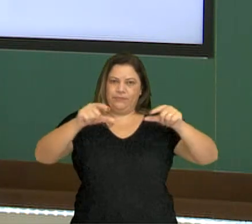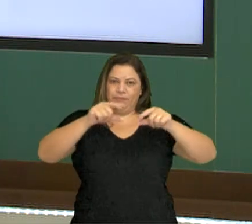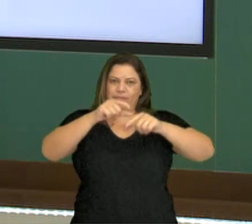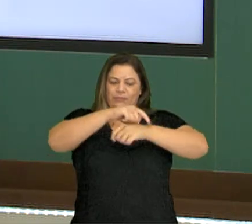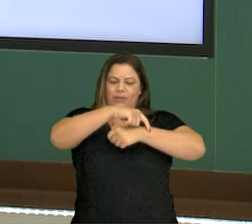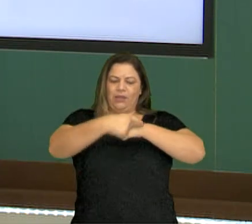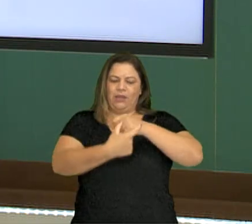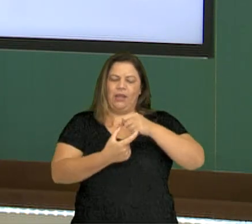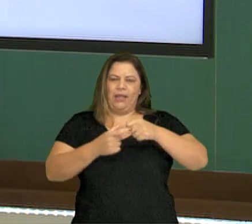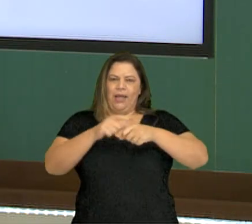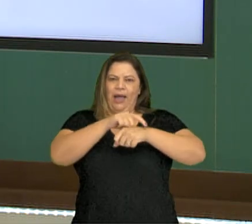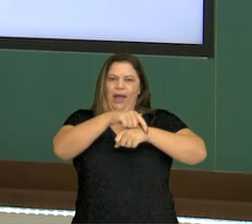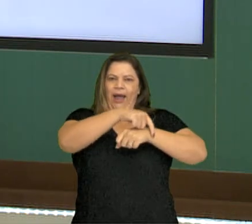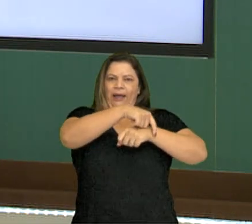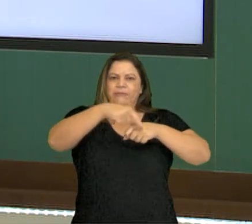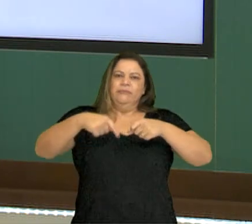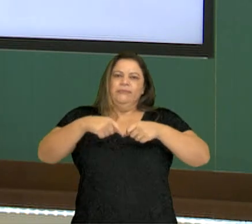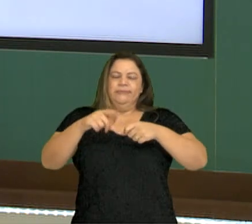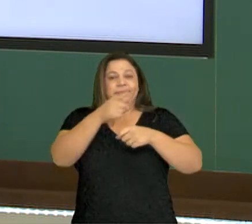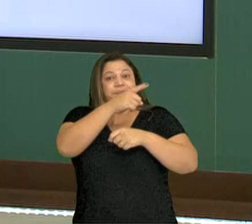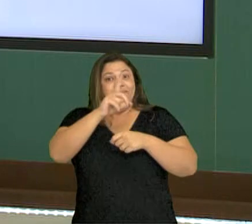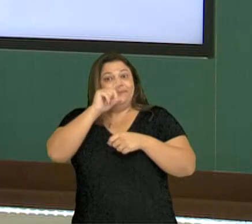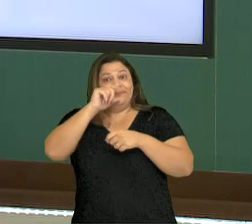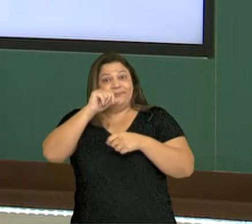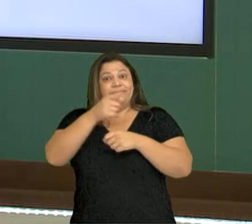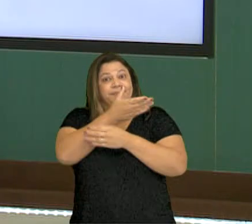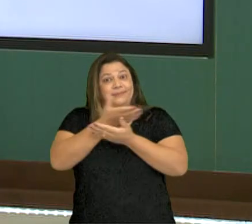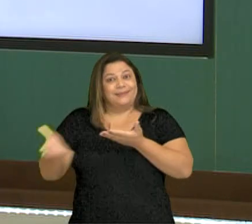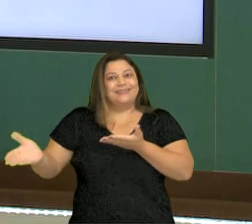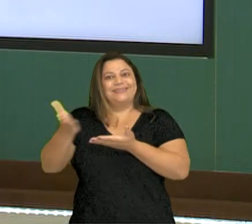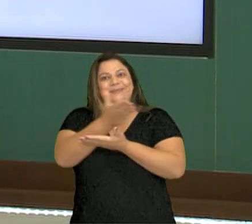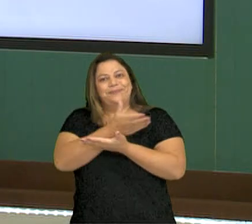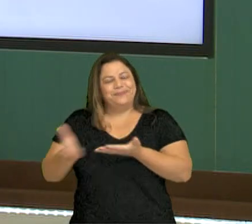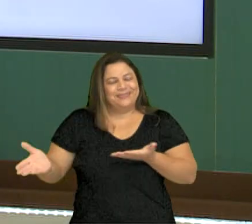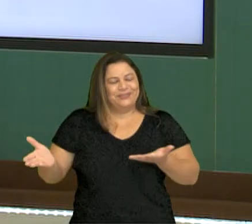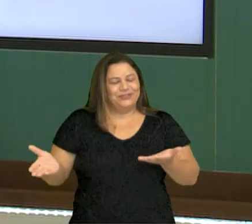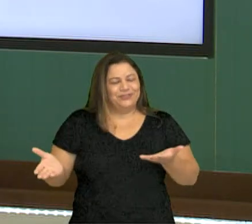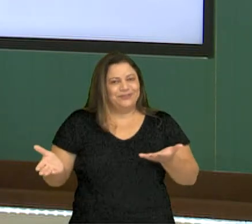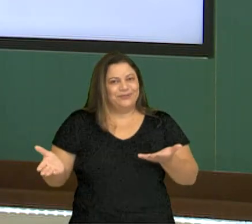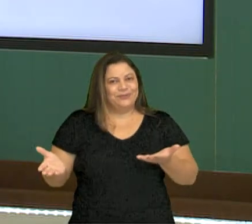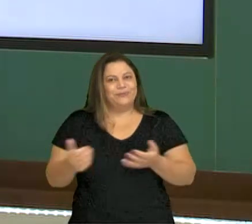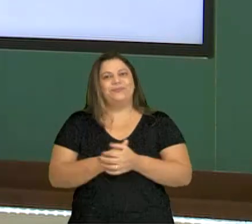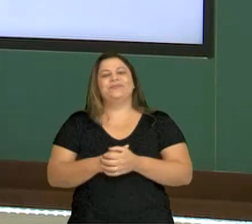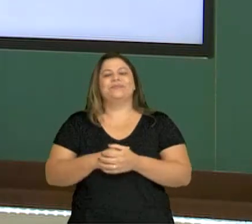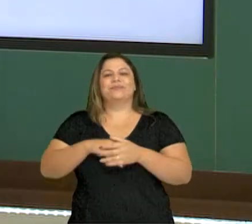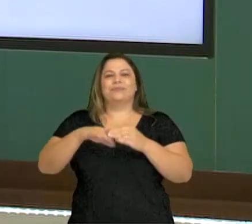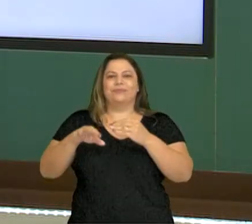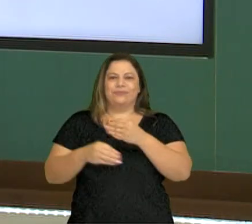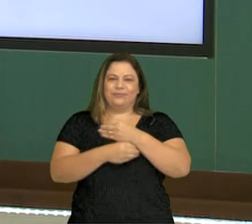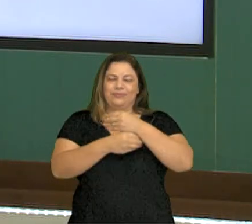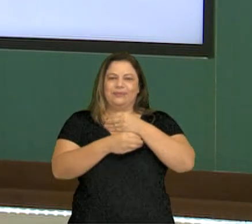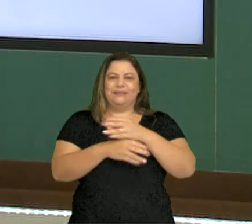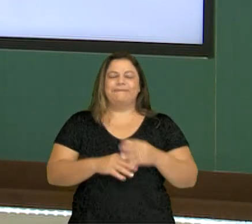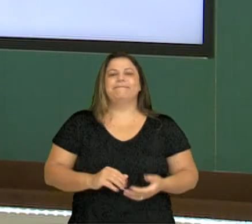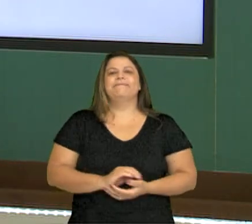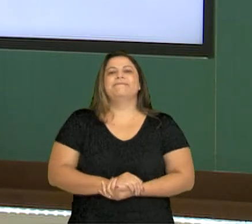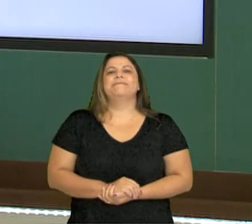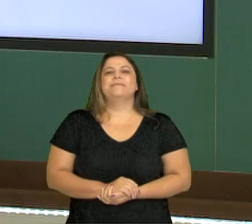com que essa água não seja totalmente perdida. Volte, retorne para o